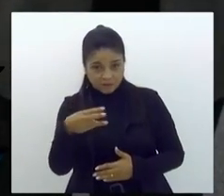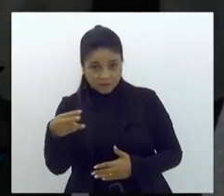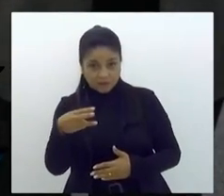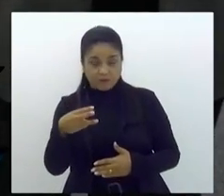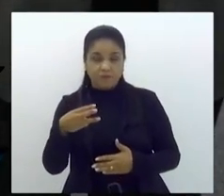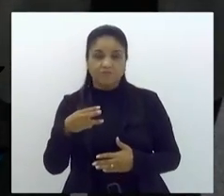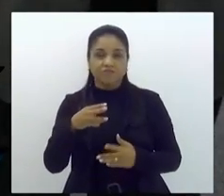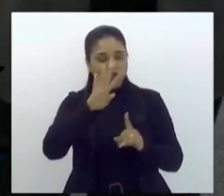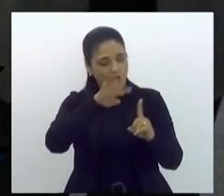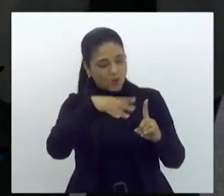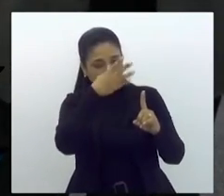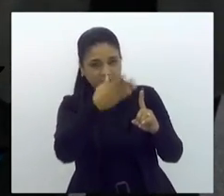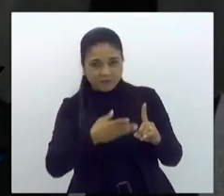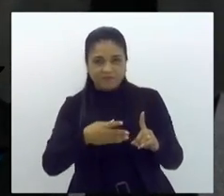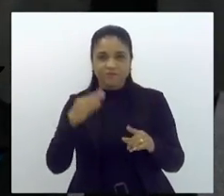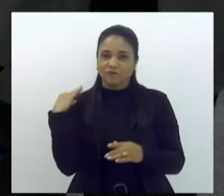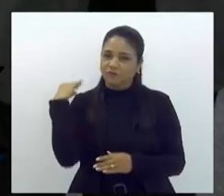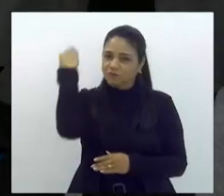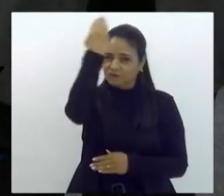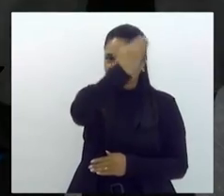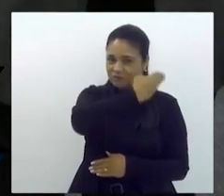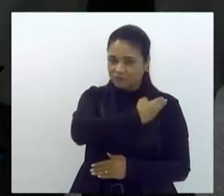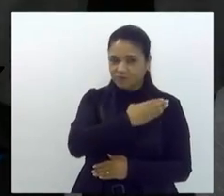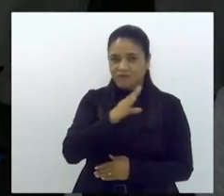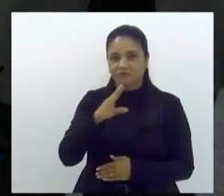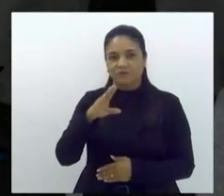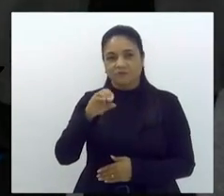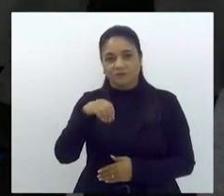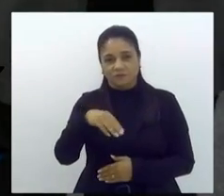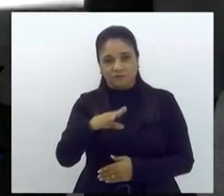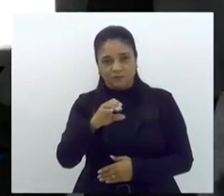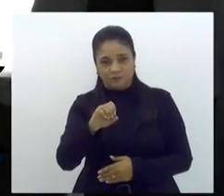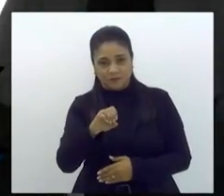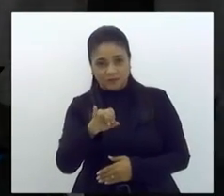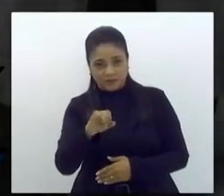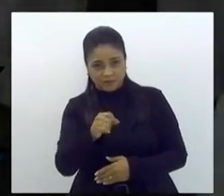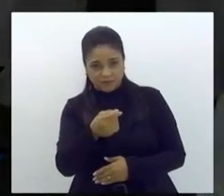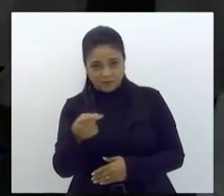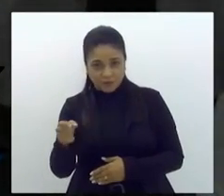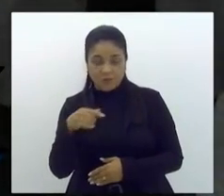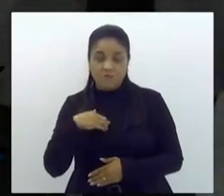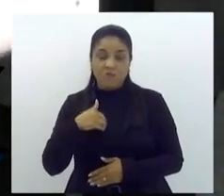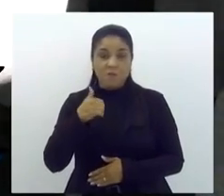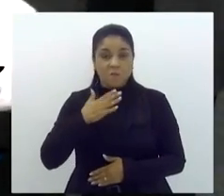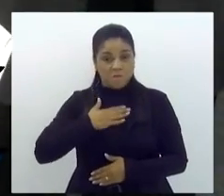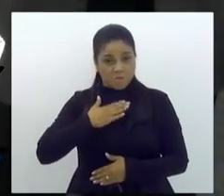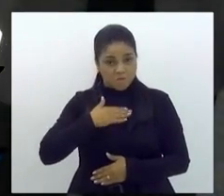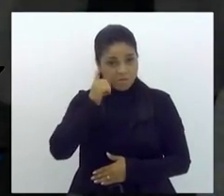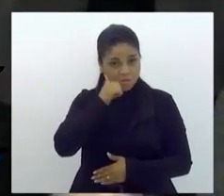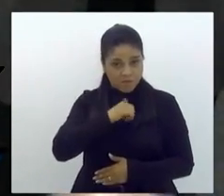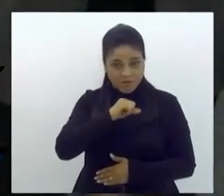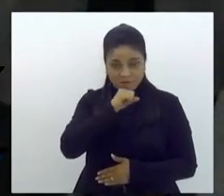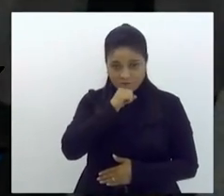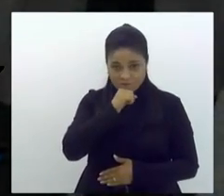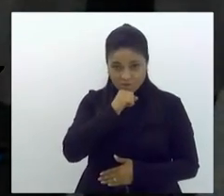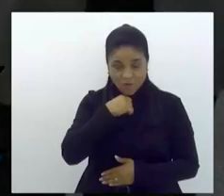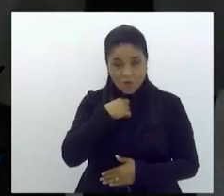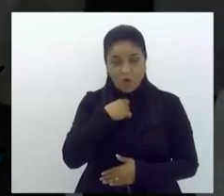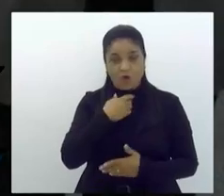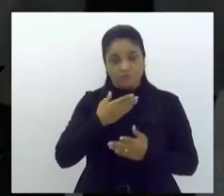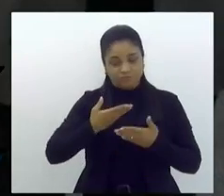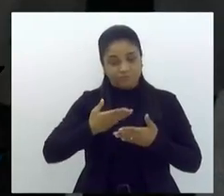Conceição porque minha avó daquele momento em diante não perdeu mais nenhum filho e